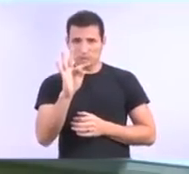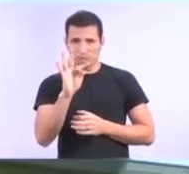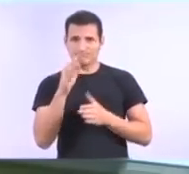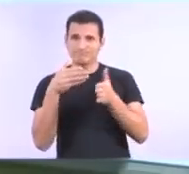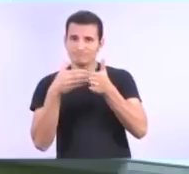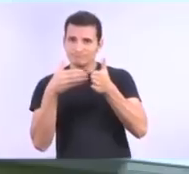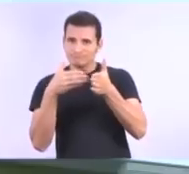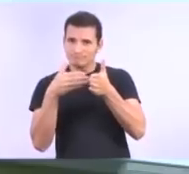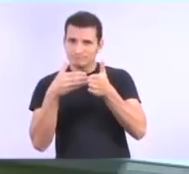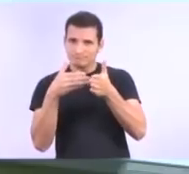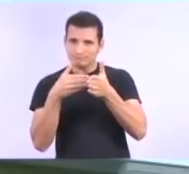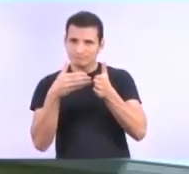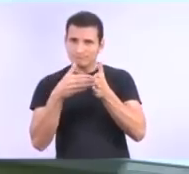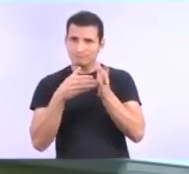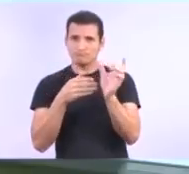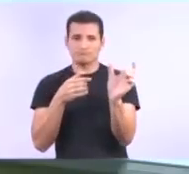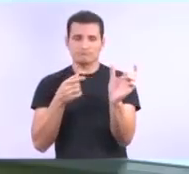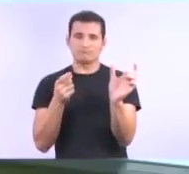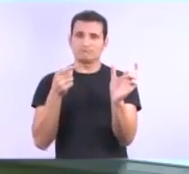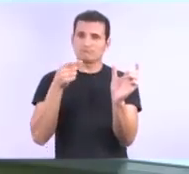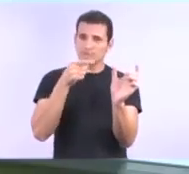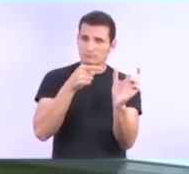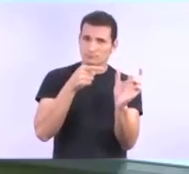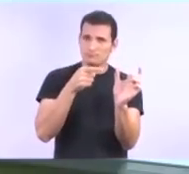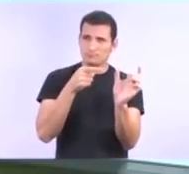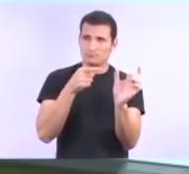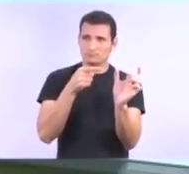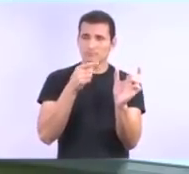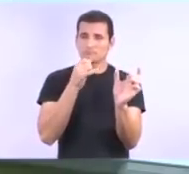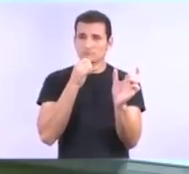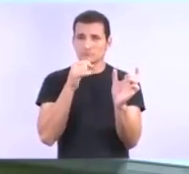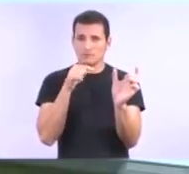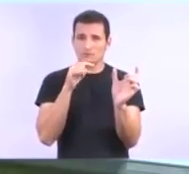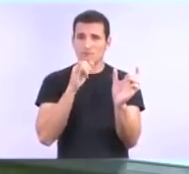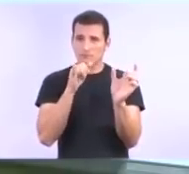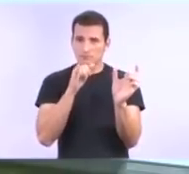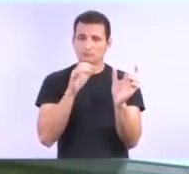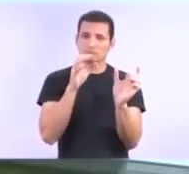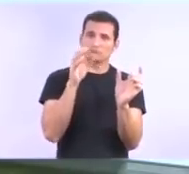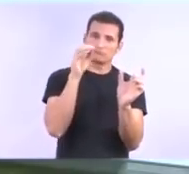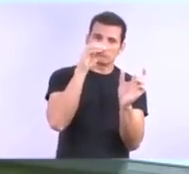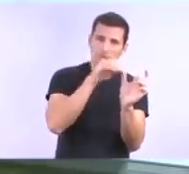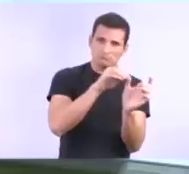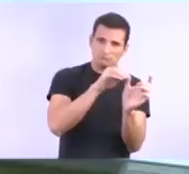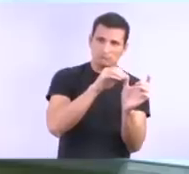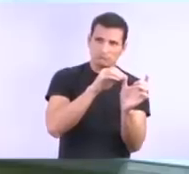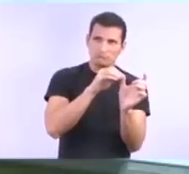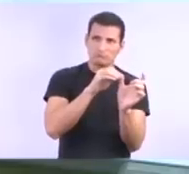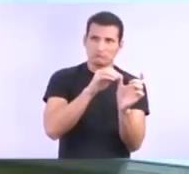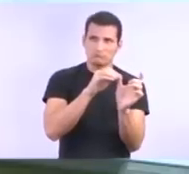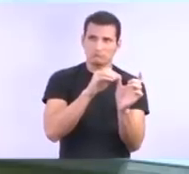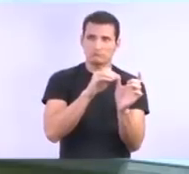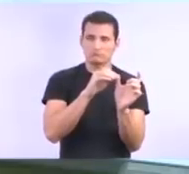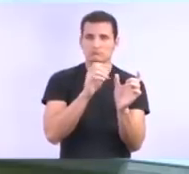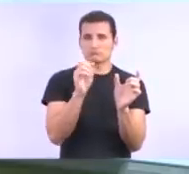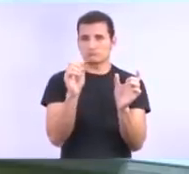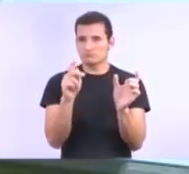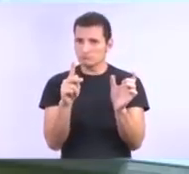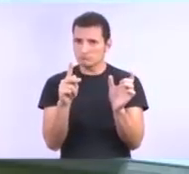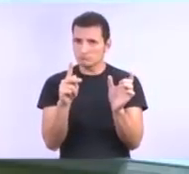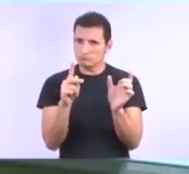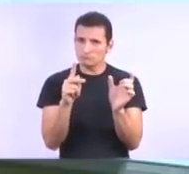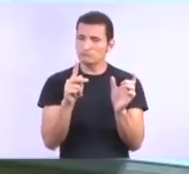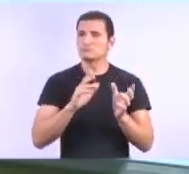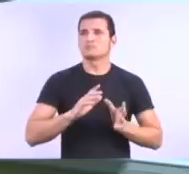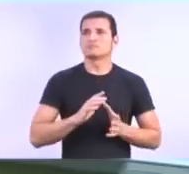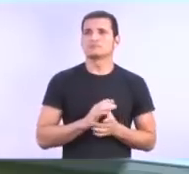dá essa informação. Se eu achar relevante pegar essa informação e atribuir e mandar para o atributo, ok. Quem define